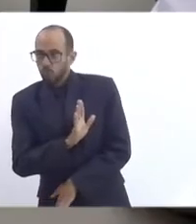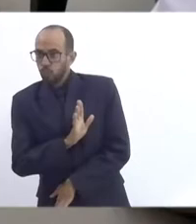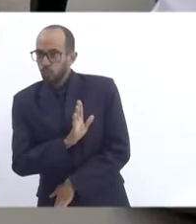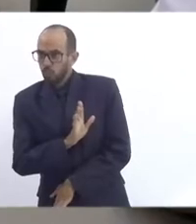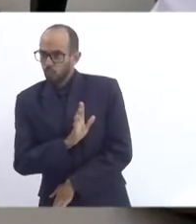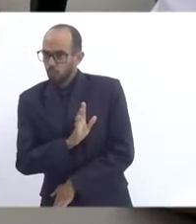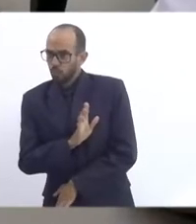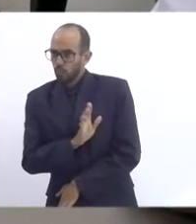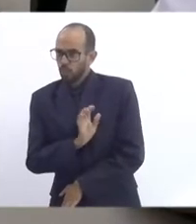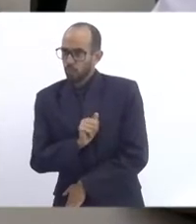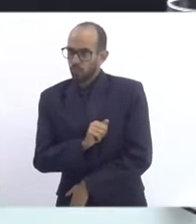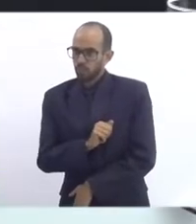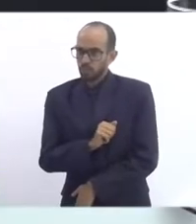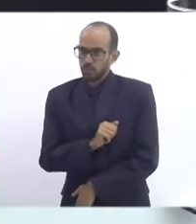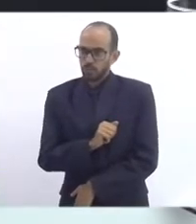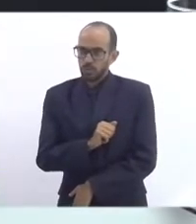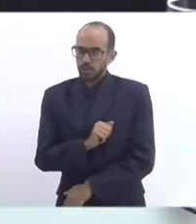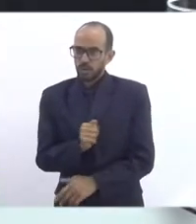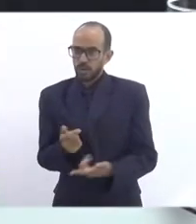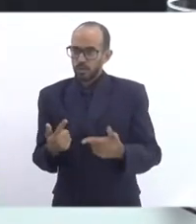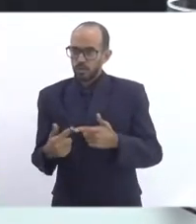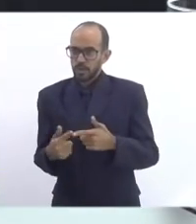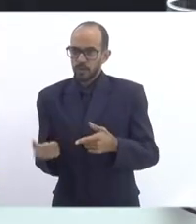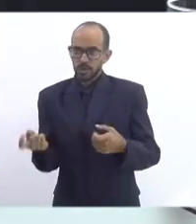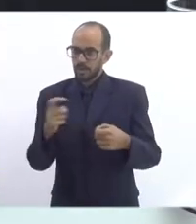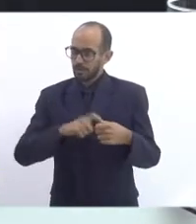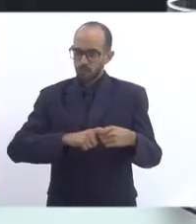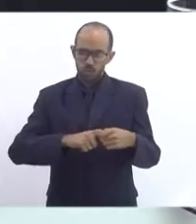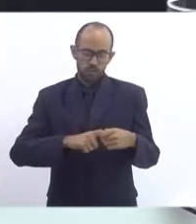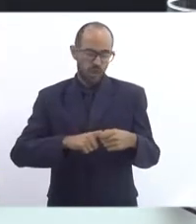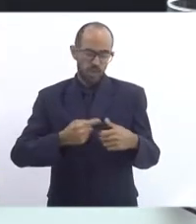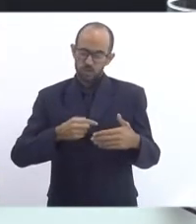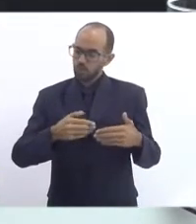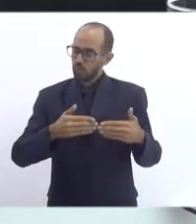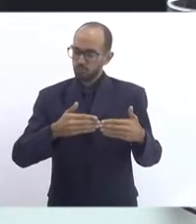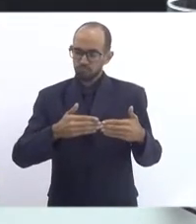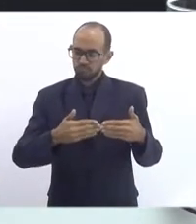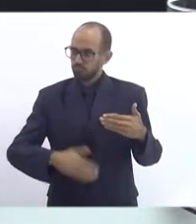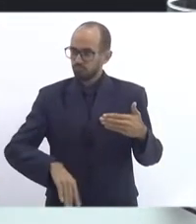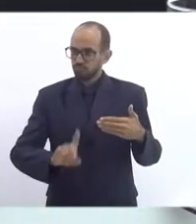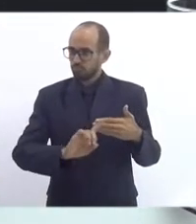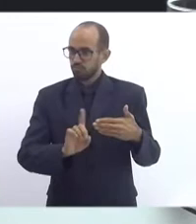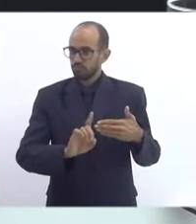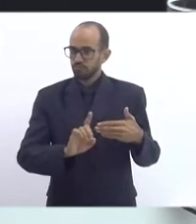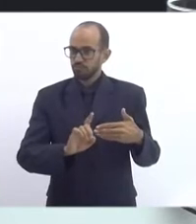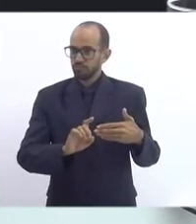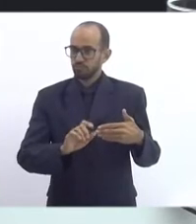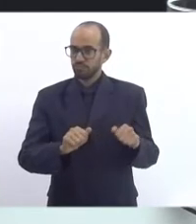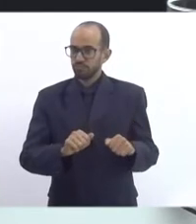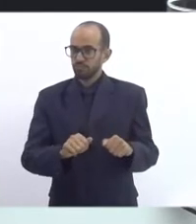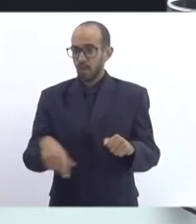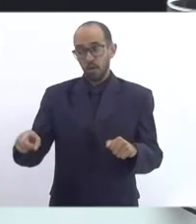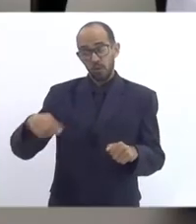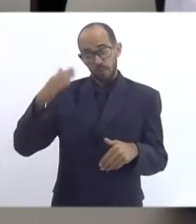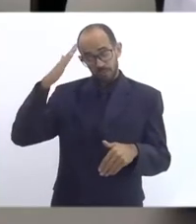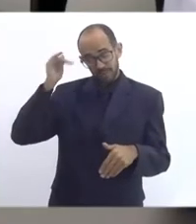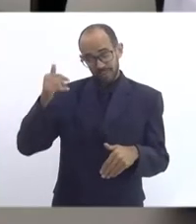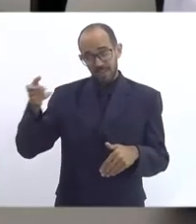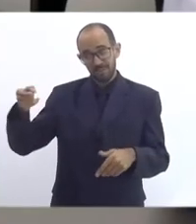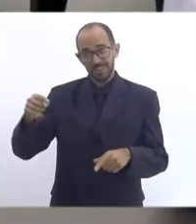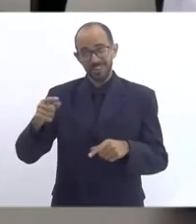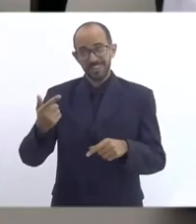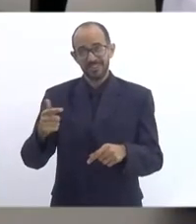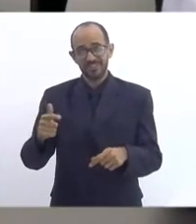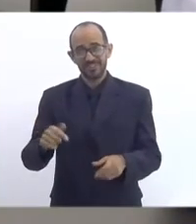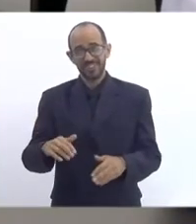e com o municipal. Quando ele devolver, eu já vou divergir na inconstitucionalidade. Como é que você sabe que ele não vai dar também pela inconstitucionalidade? Não, senão ele não